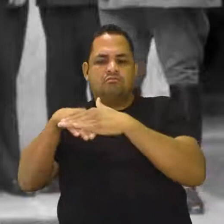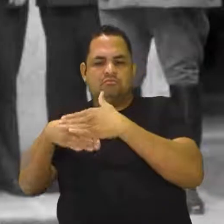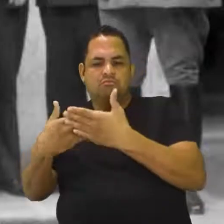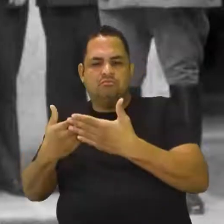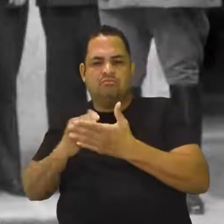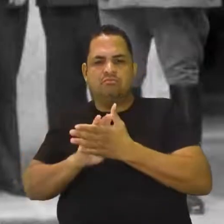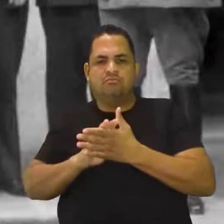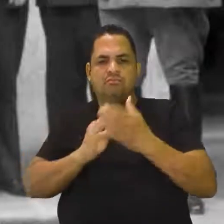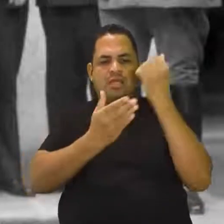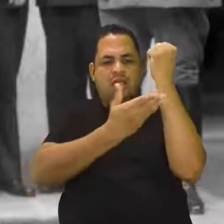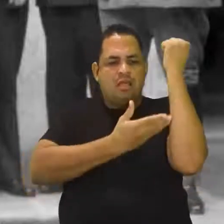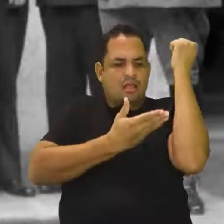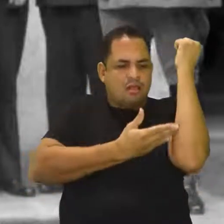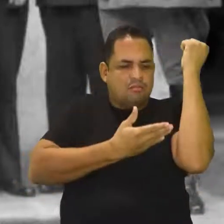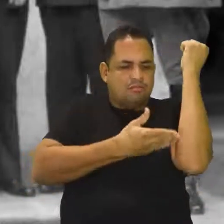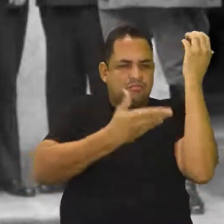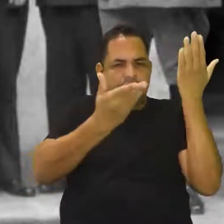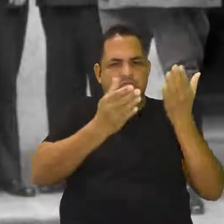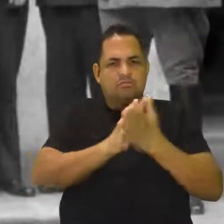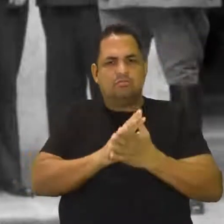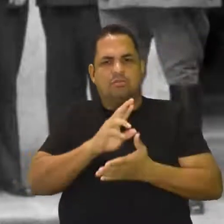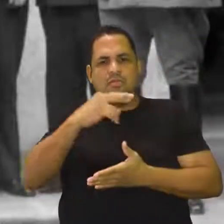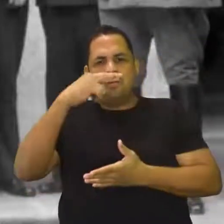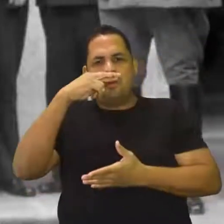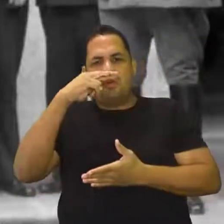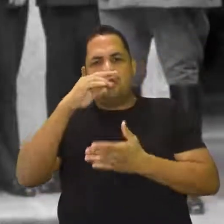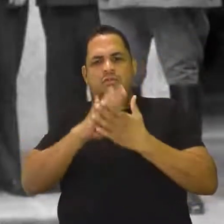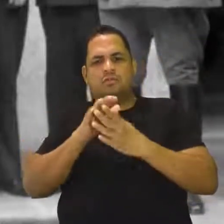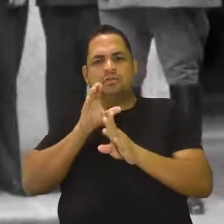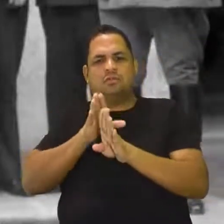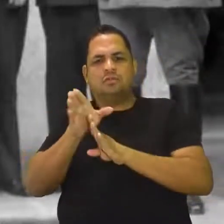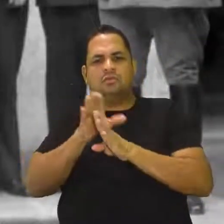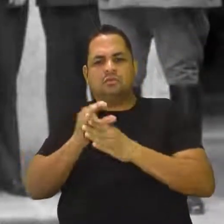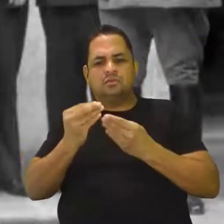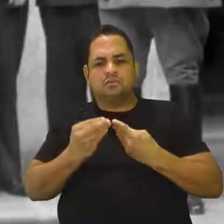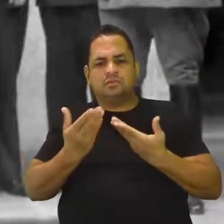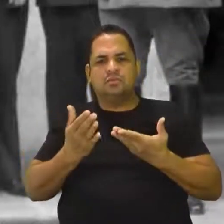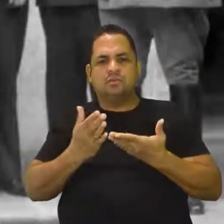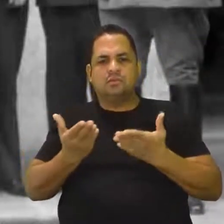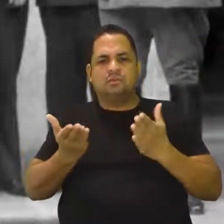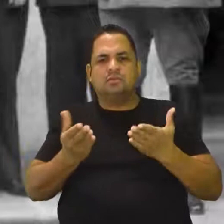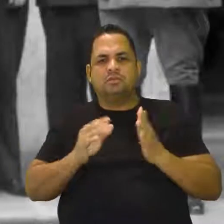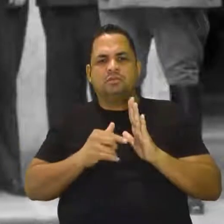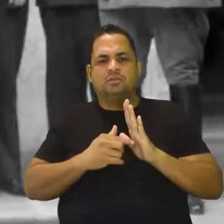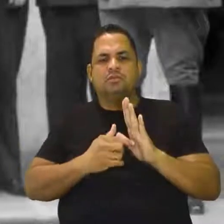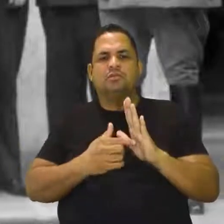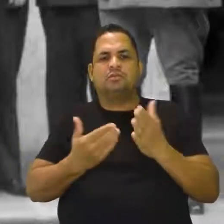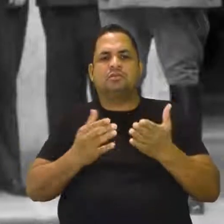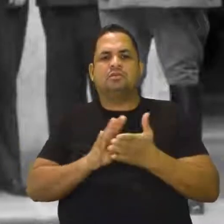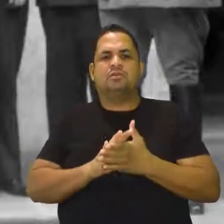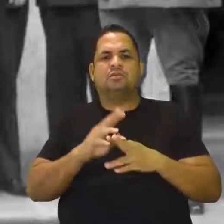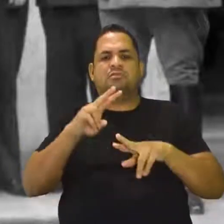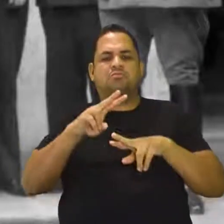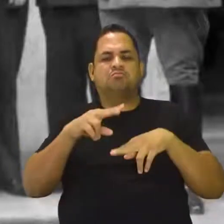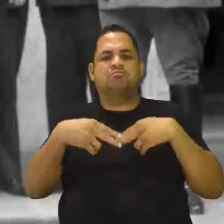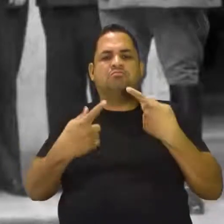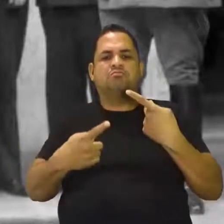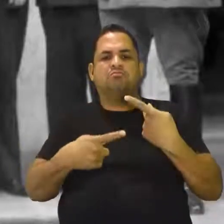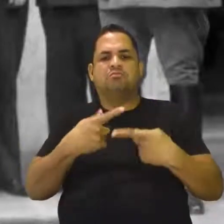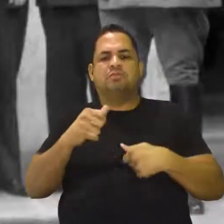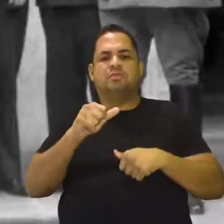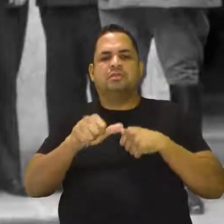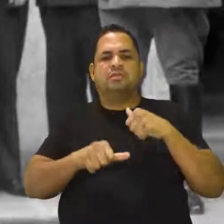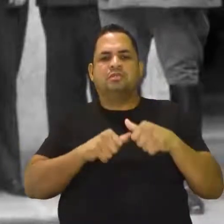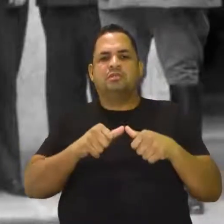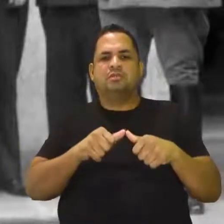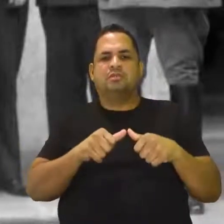nos seringais, Rondon aconselha ele a se entregar, ele se entrega, cumpre pena e depois ele se